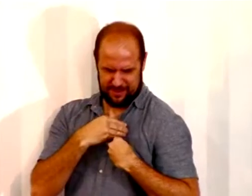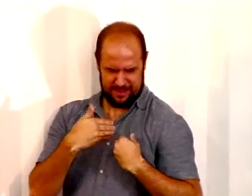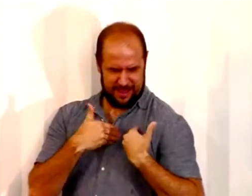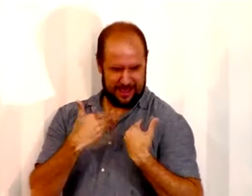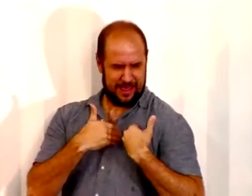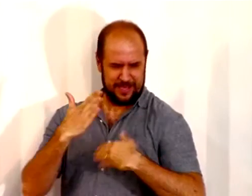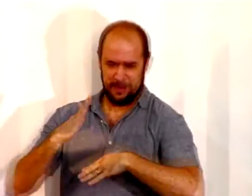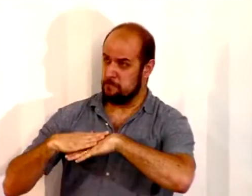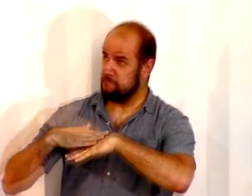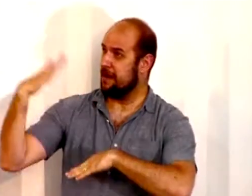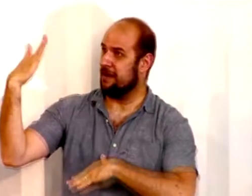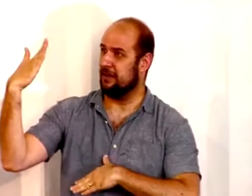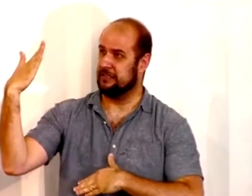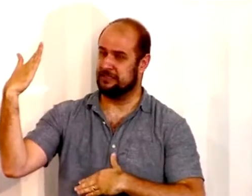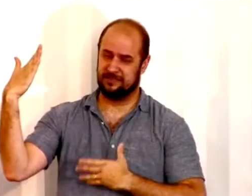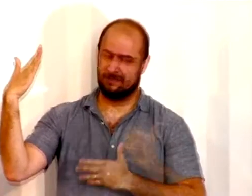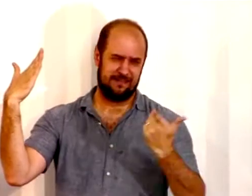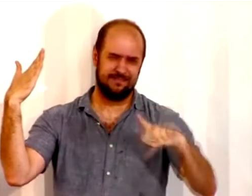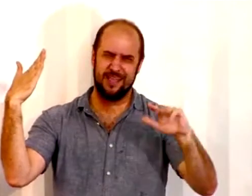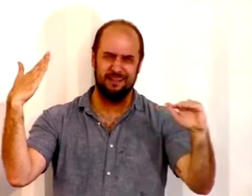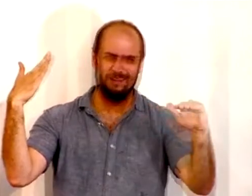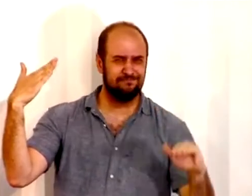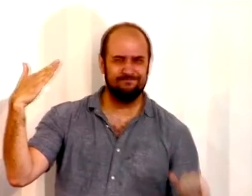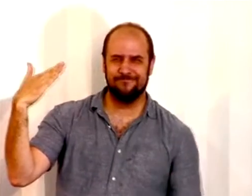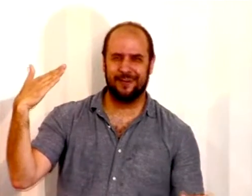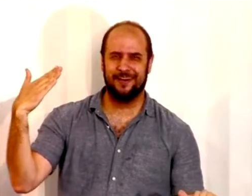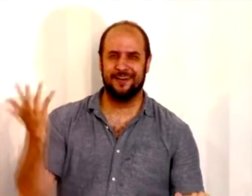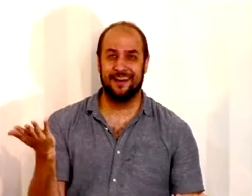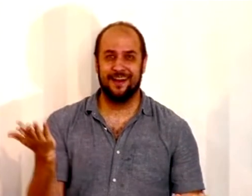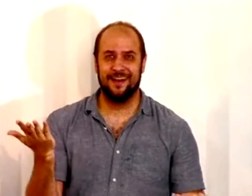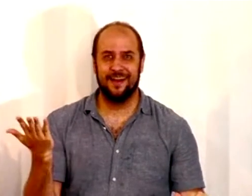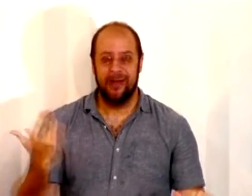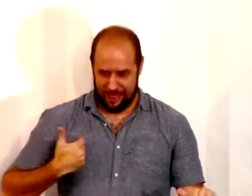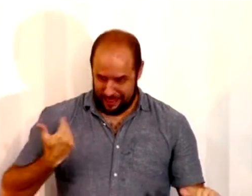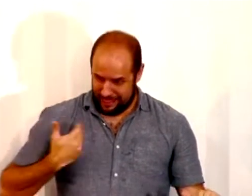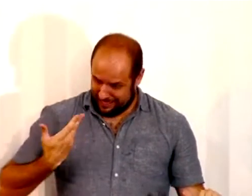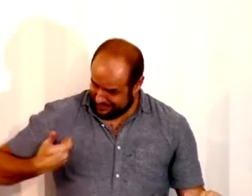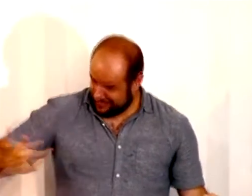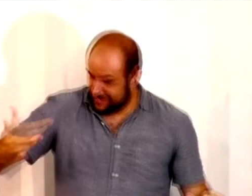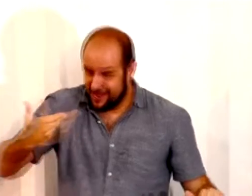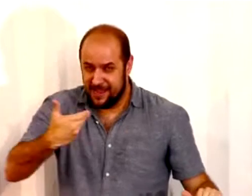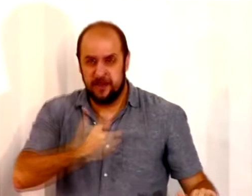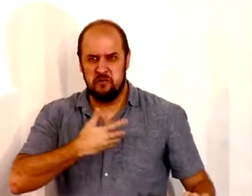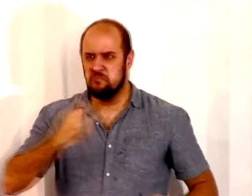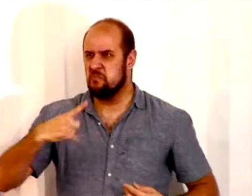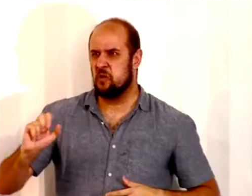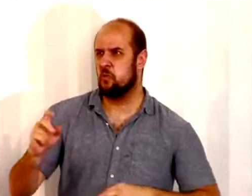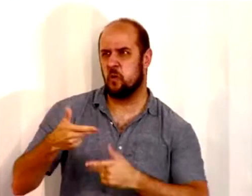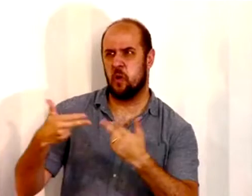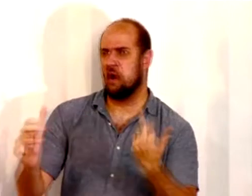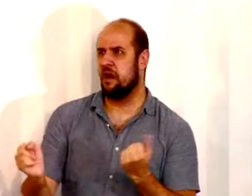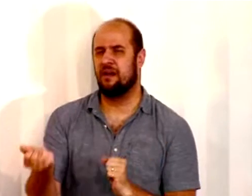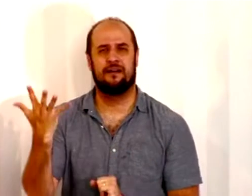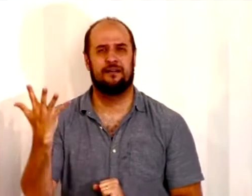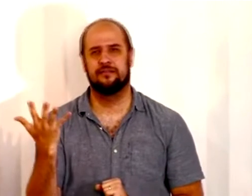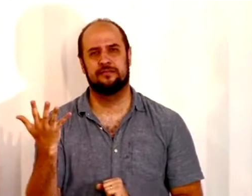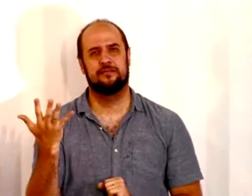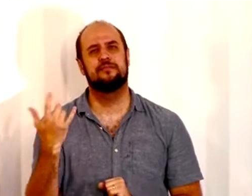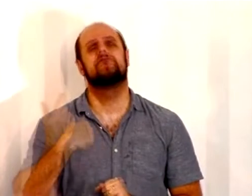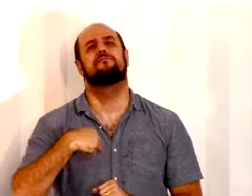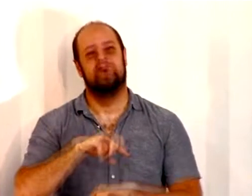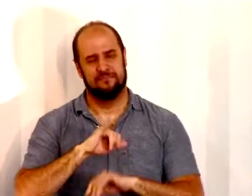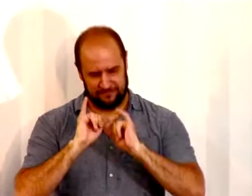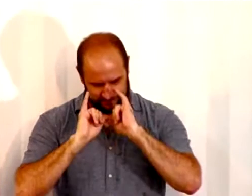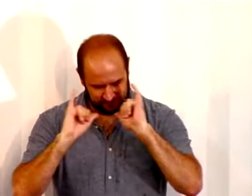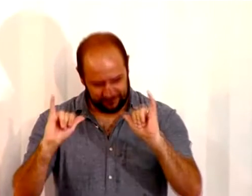alegria deles. A nossa alegria, irmãos, ela não consiste em circunstâncias. Por isso nós podemos declarar